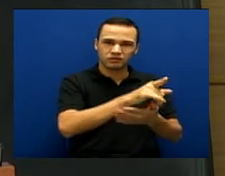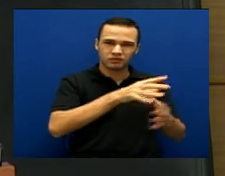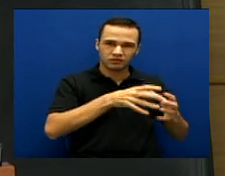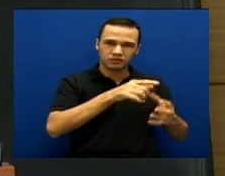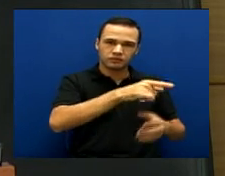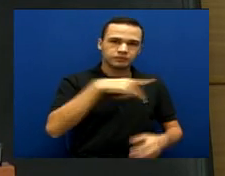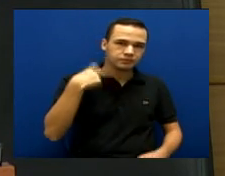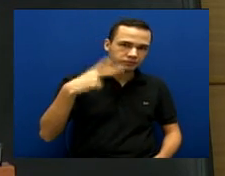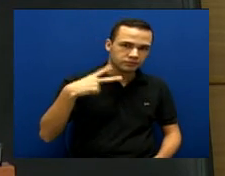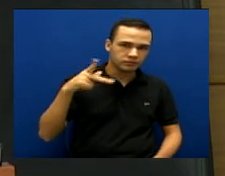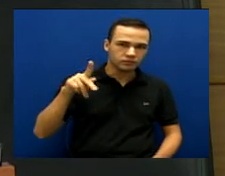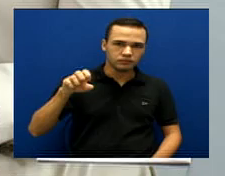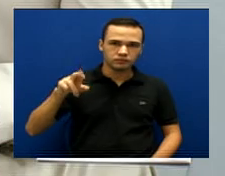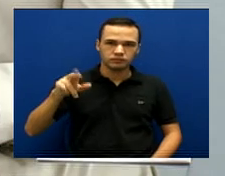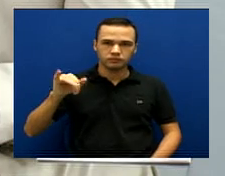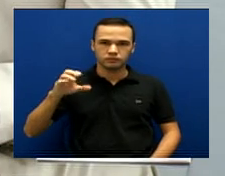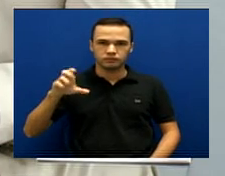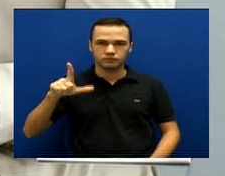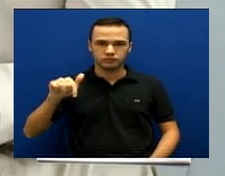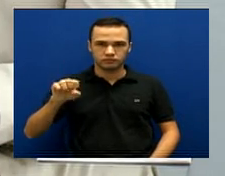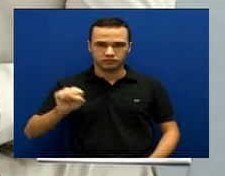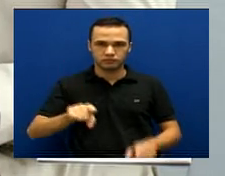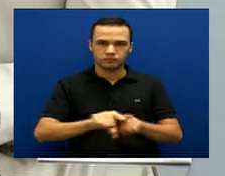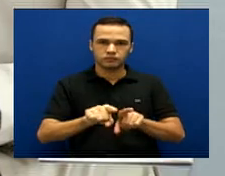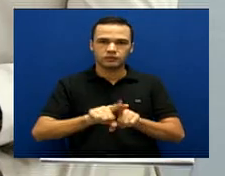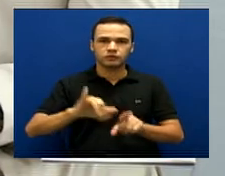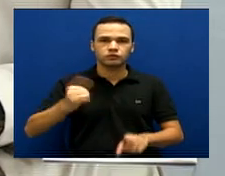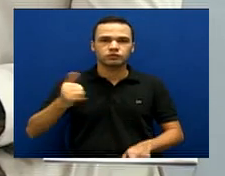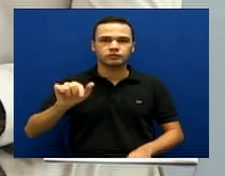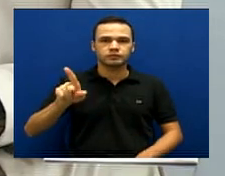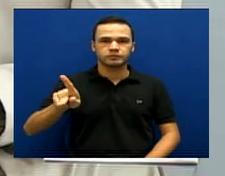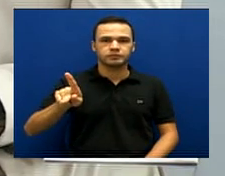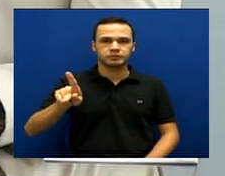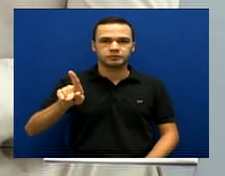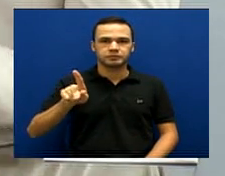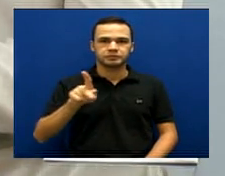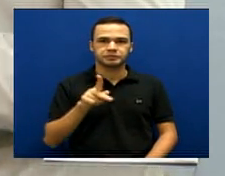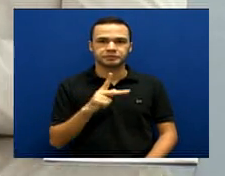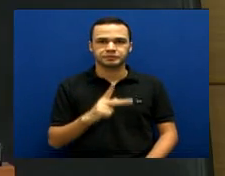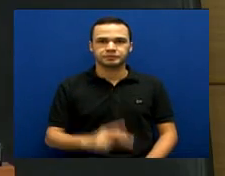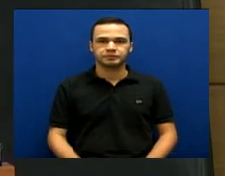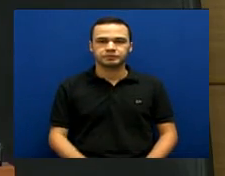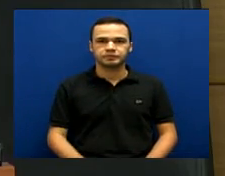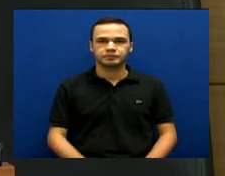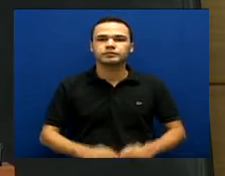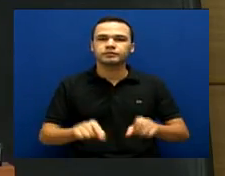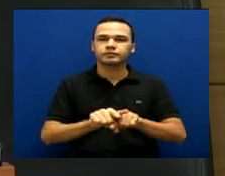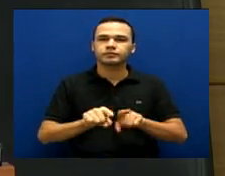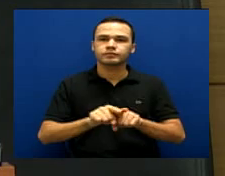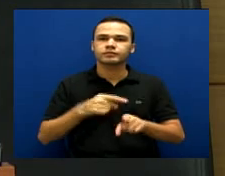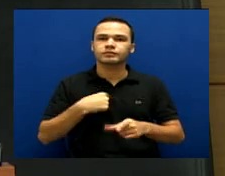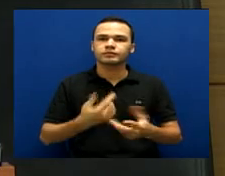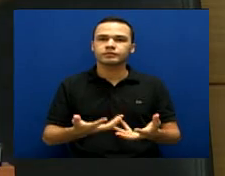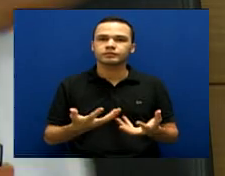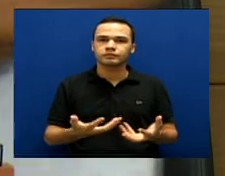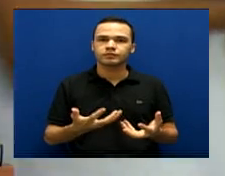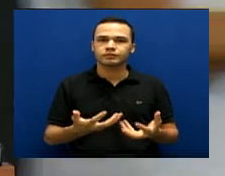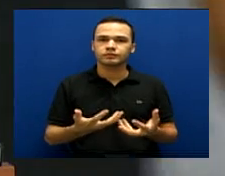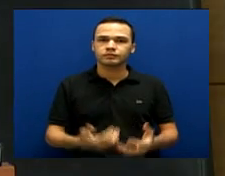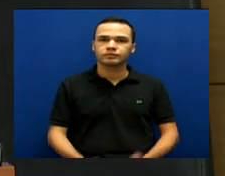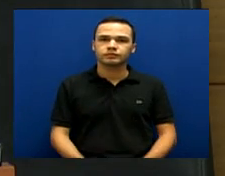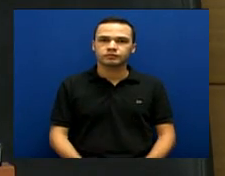péricles régis vereador joão miranda também quero mandar um